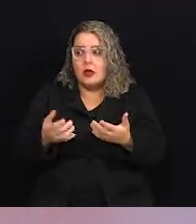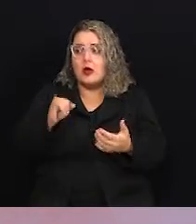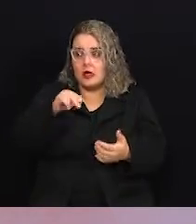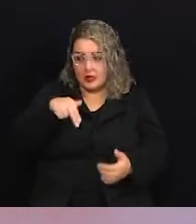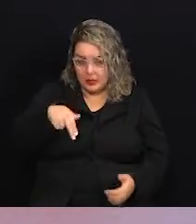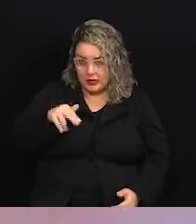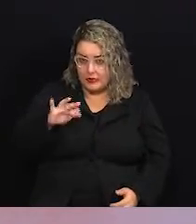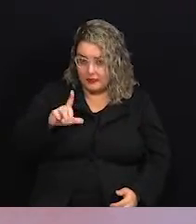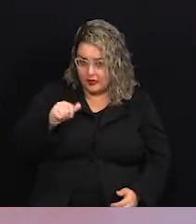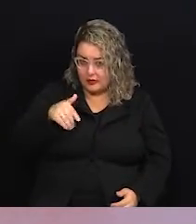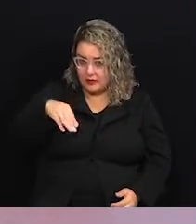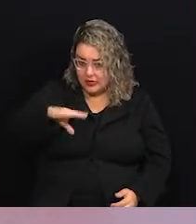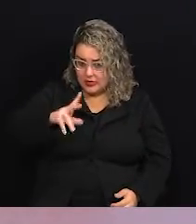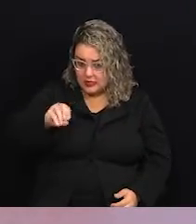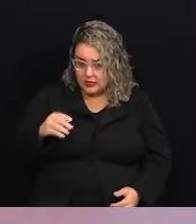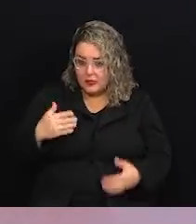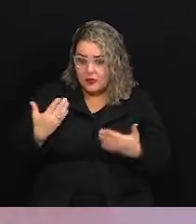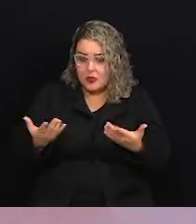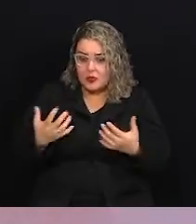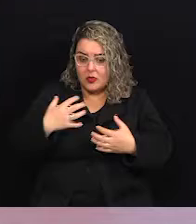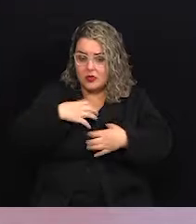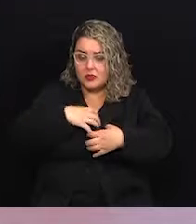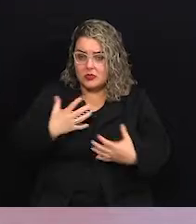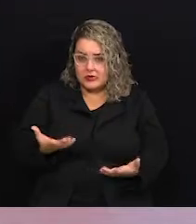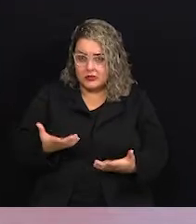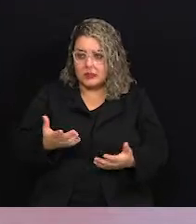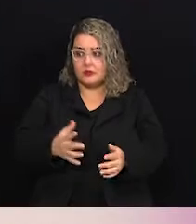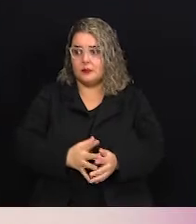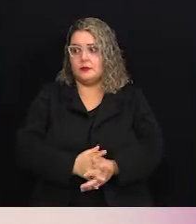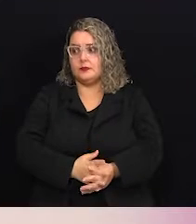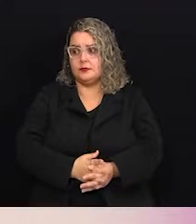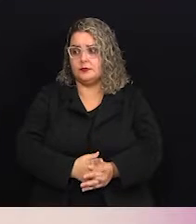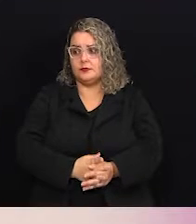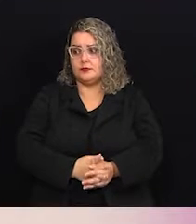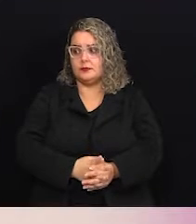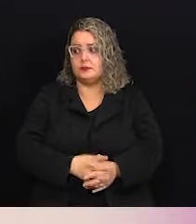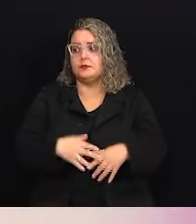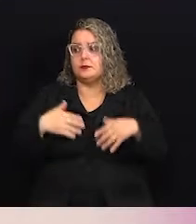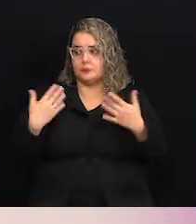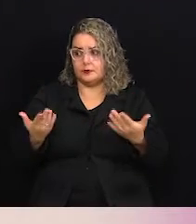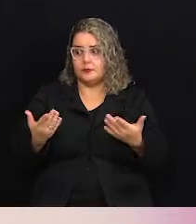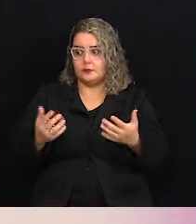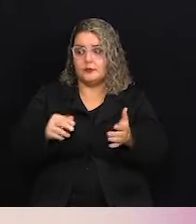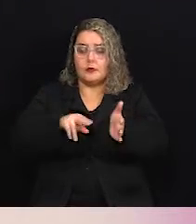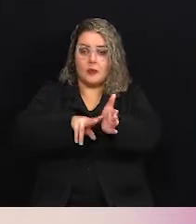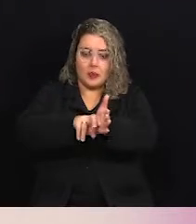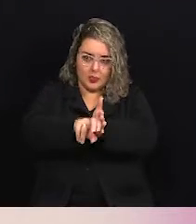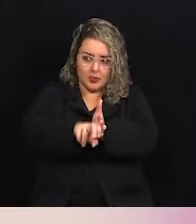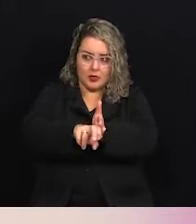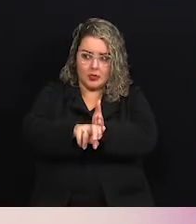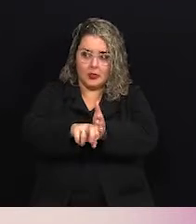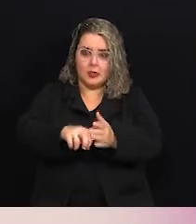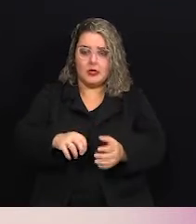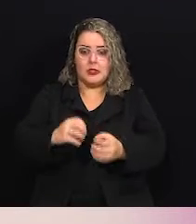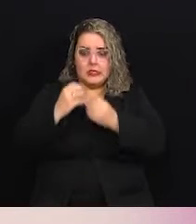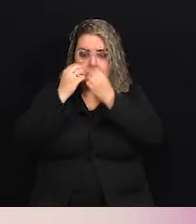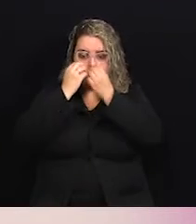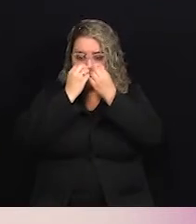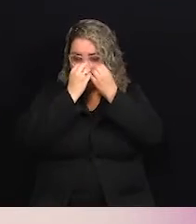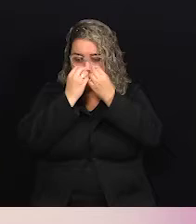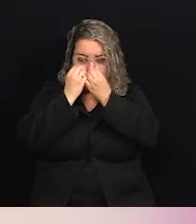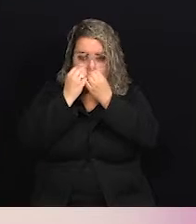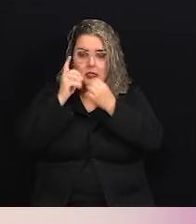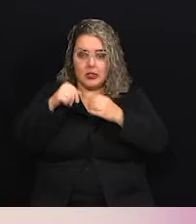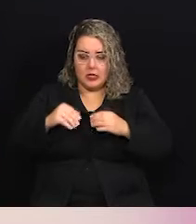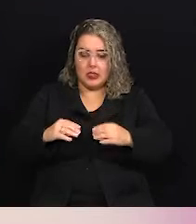a inflamação, isso? E quais são esses sintomas, doutor? Sim, o diagnóstico da rinite, ela é